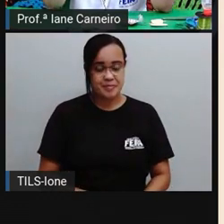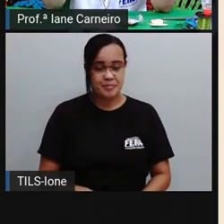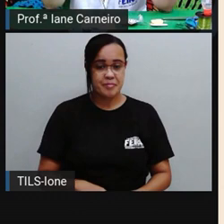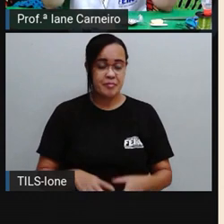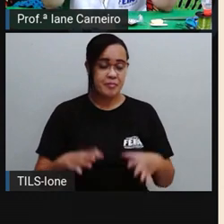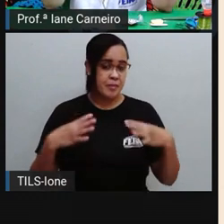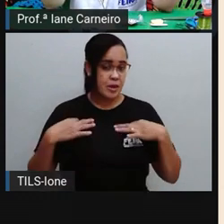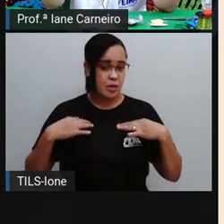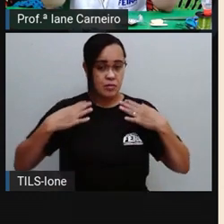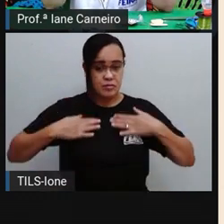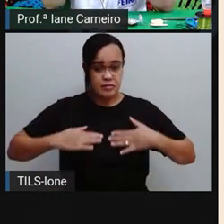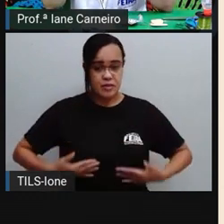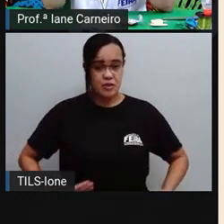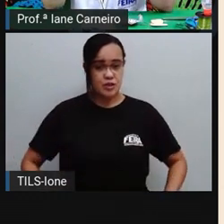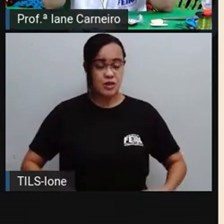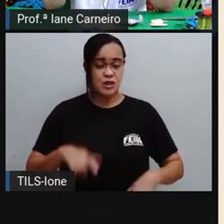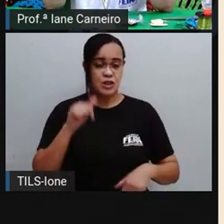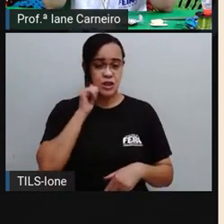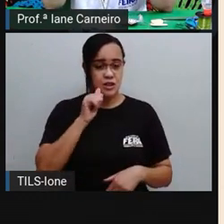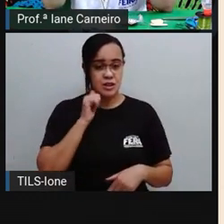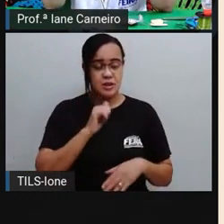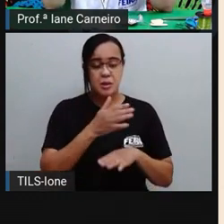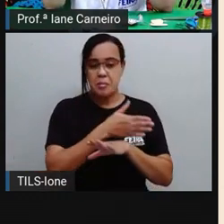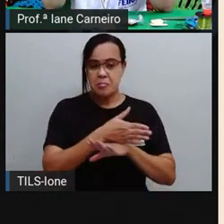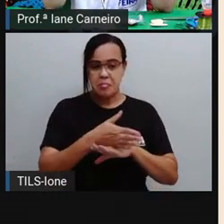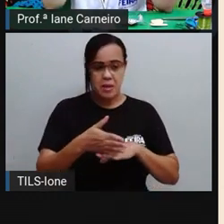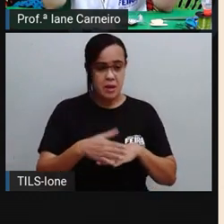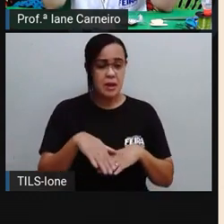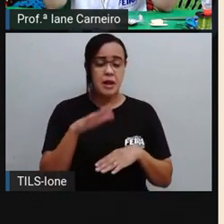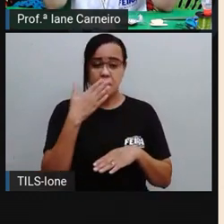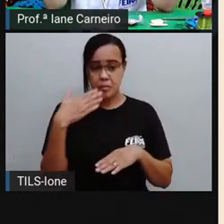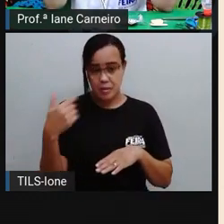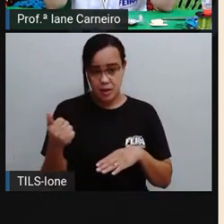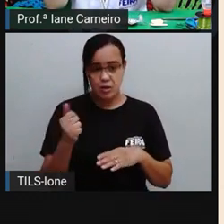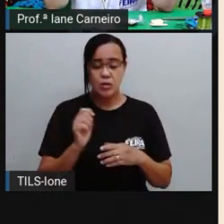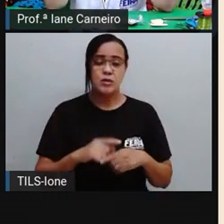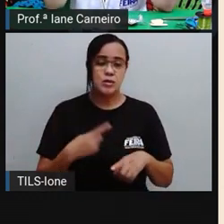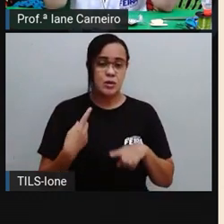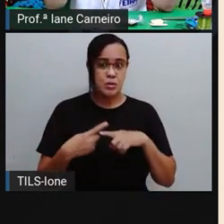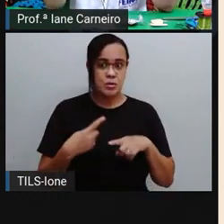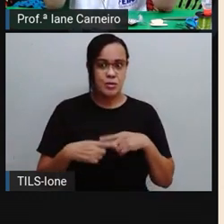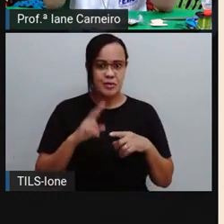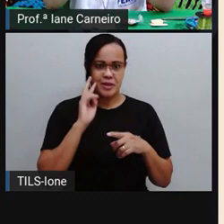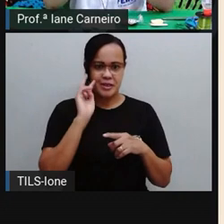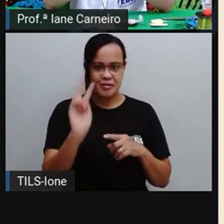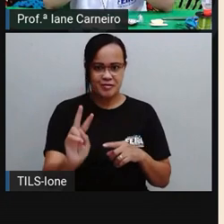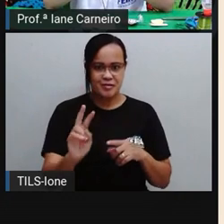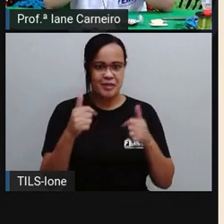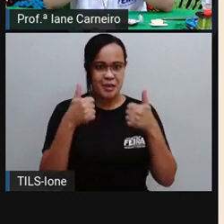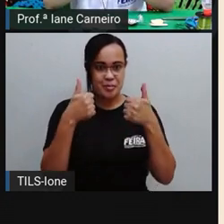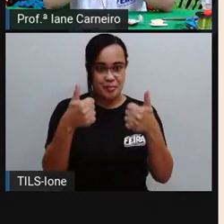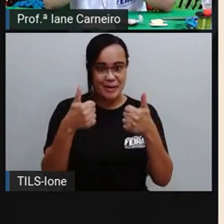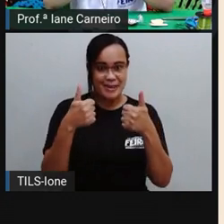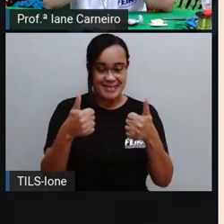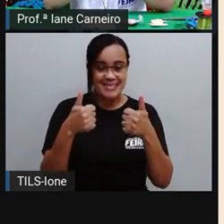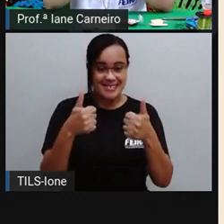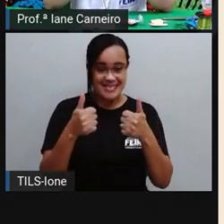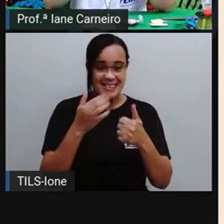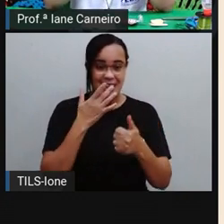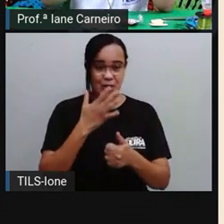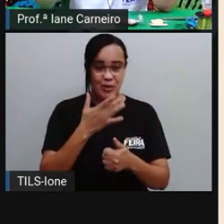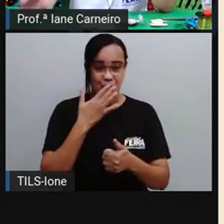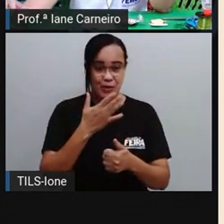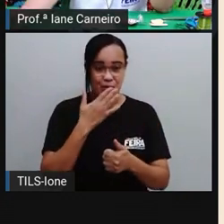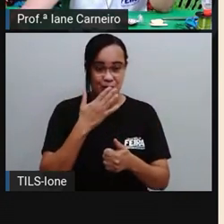né, com qualquer tecido branco, né, de preferência branco, porque é ele que vai dar o efeito aí de captar as cores, tá